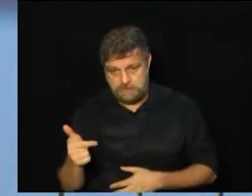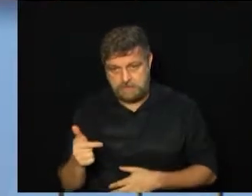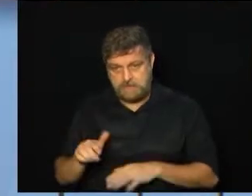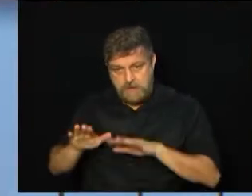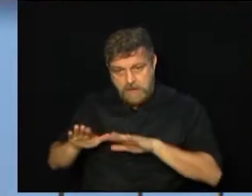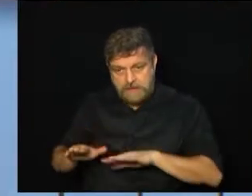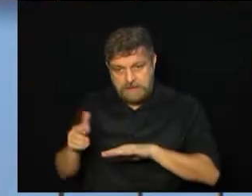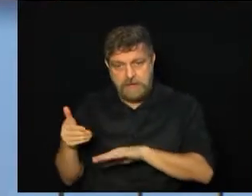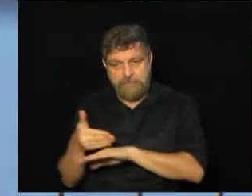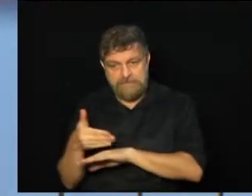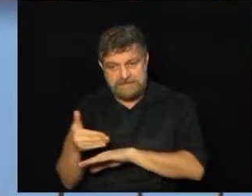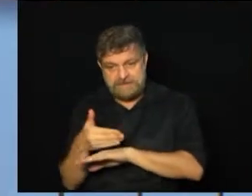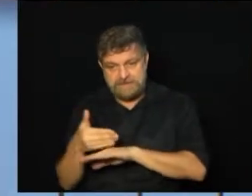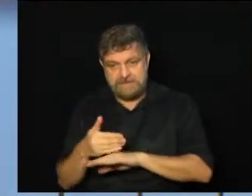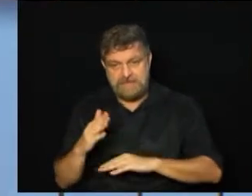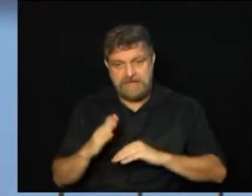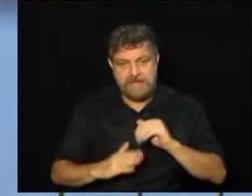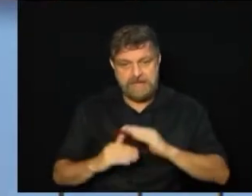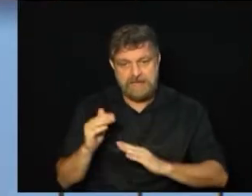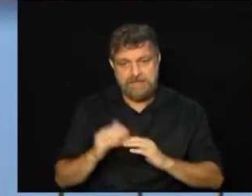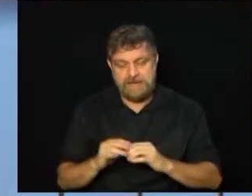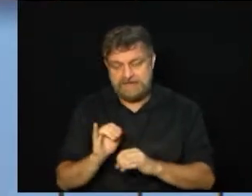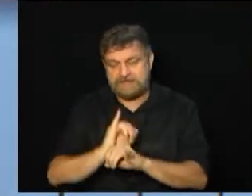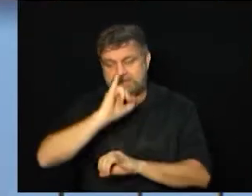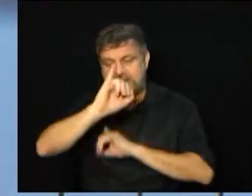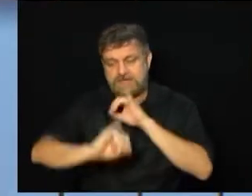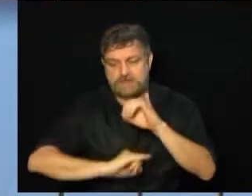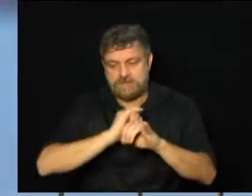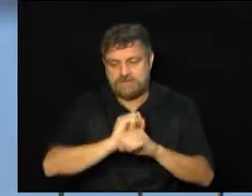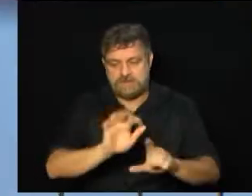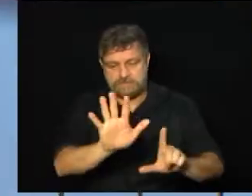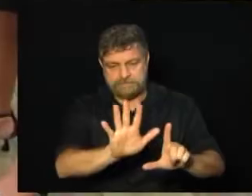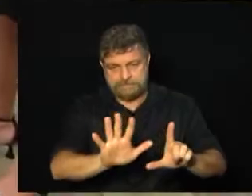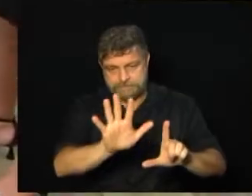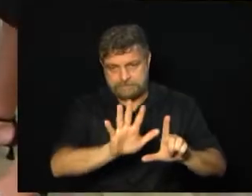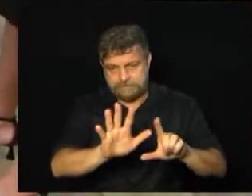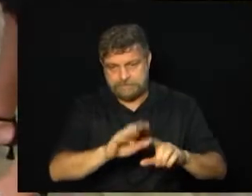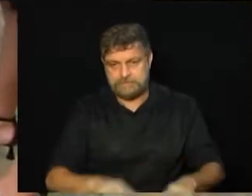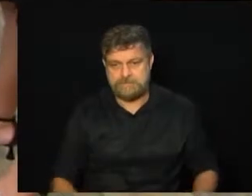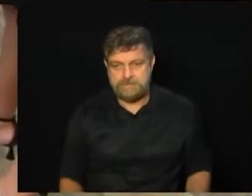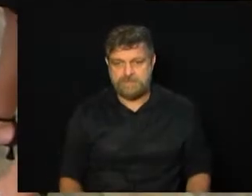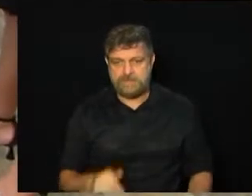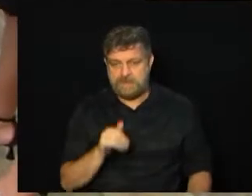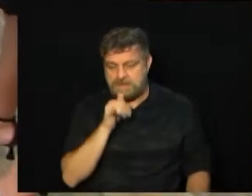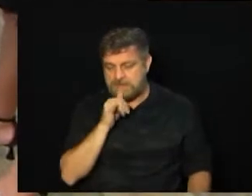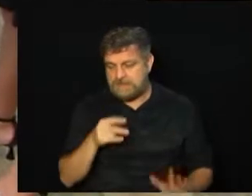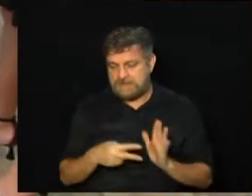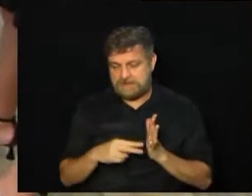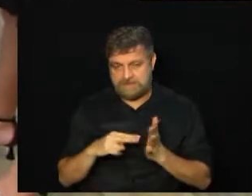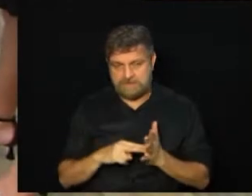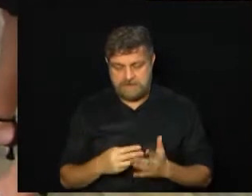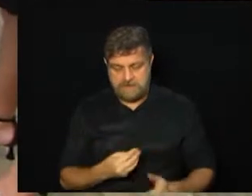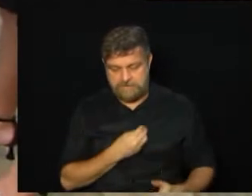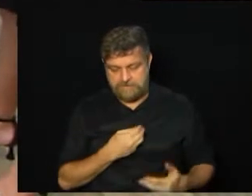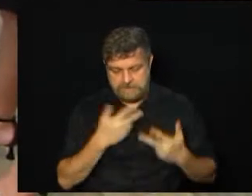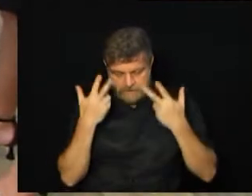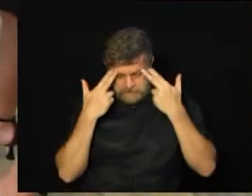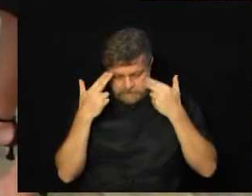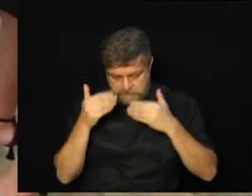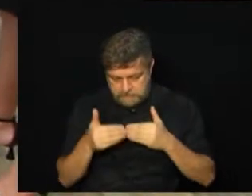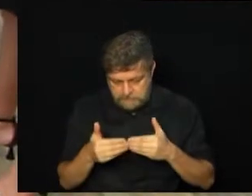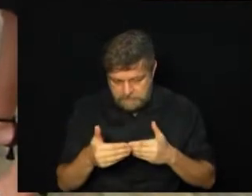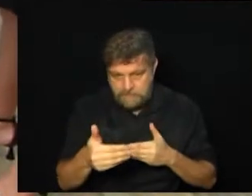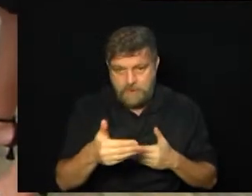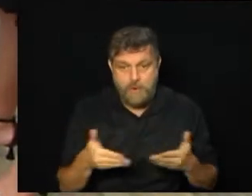continuar participando das atividades online. Então, Gabriel, digamos que agora é vida normal. Eu já digo que